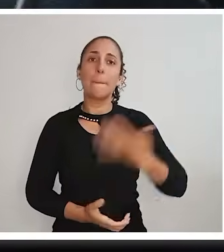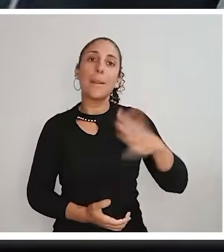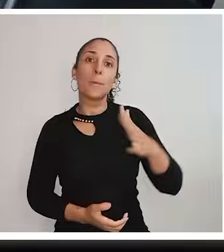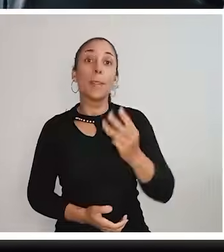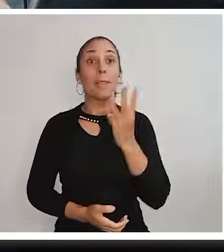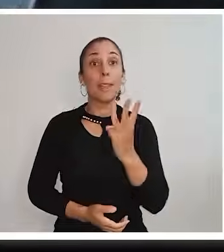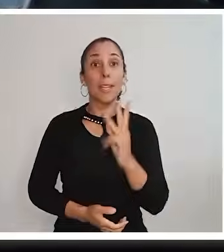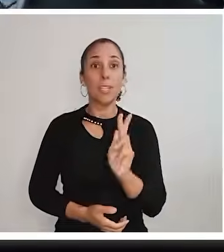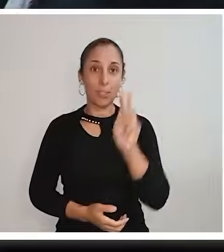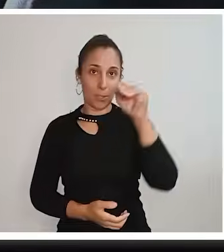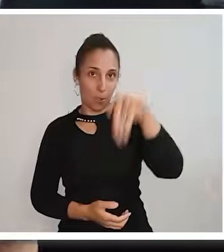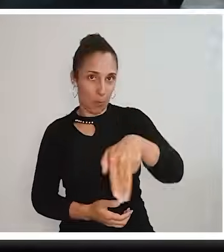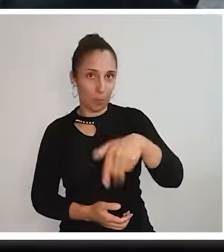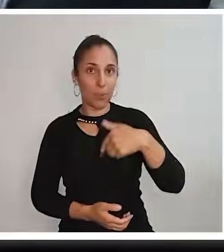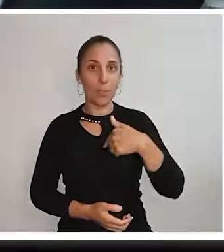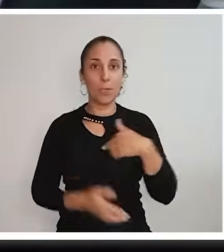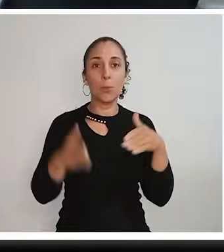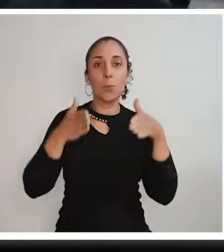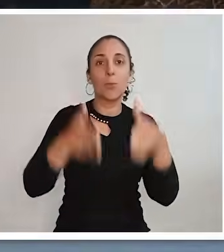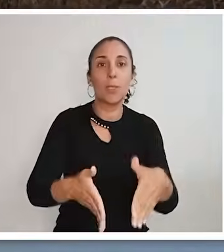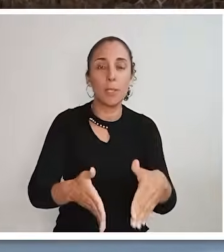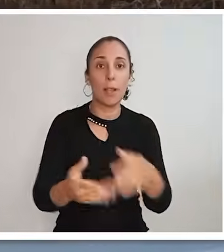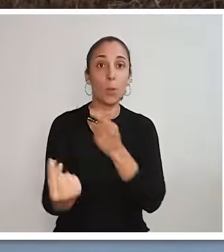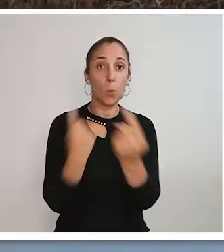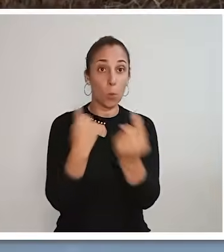Mais ou menos 3 km depois lá do dique